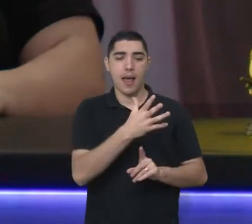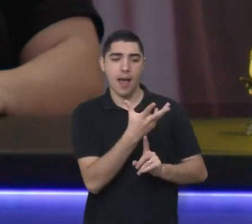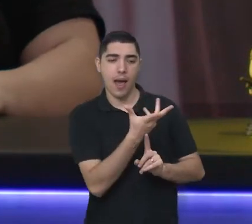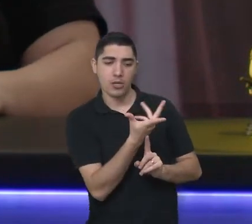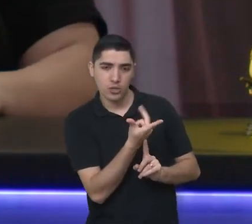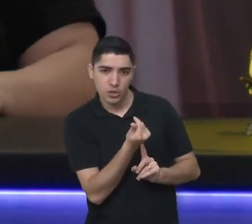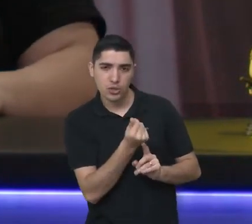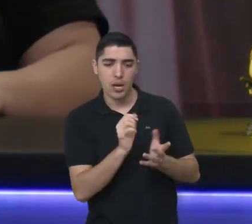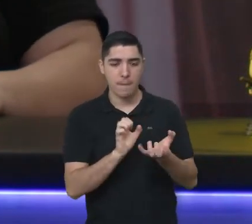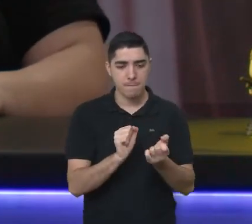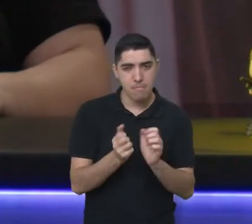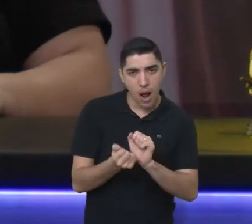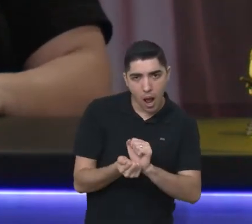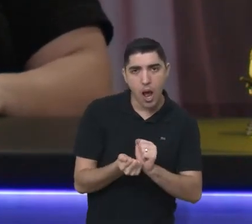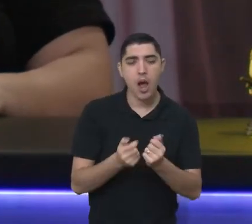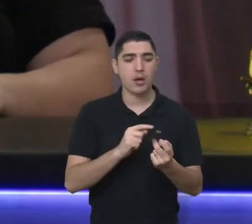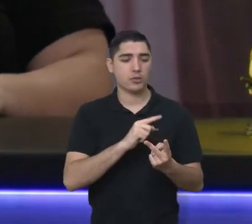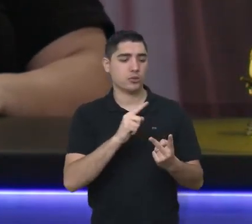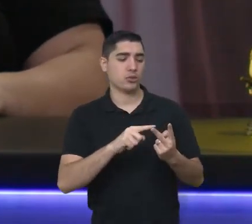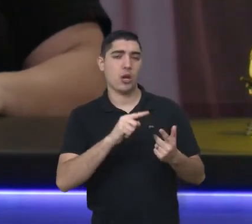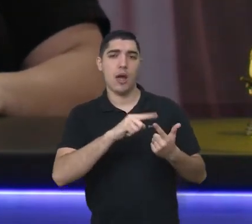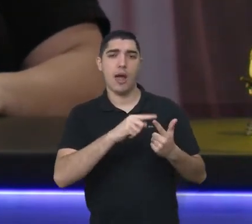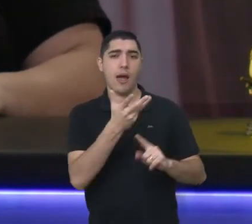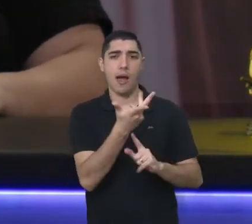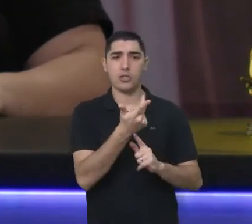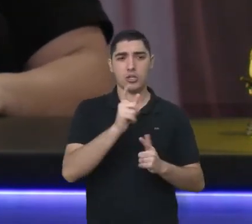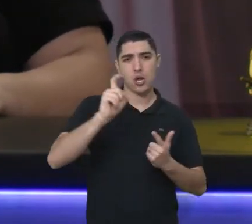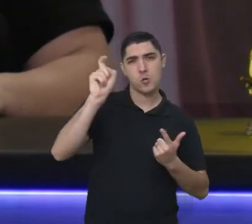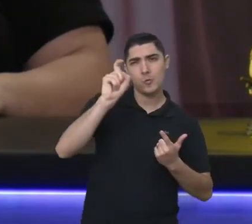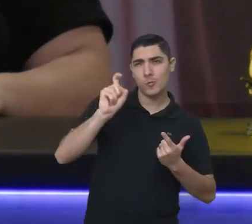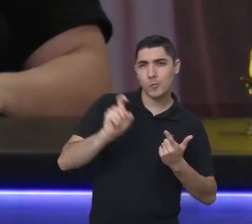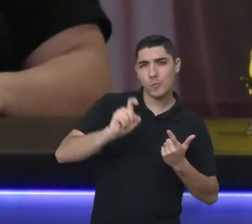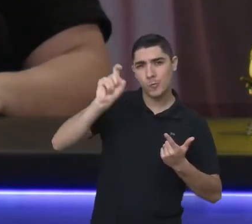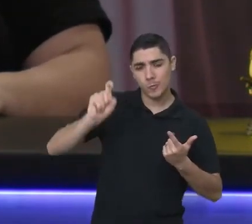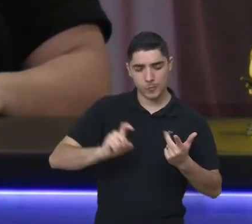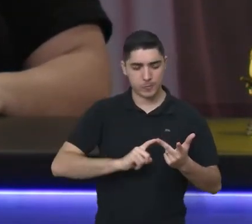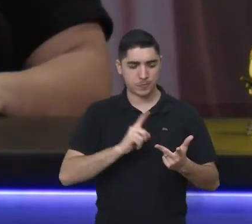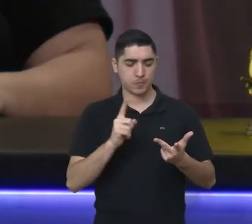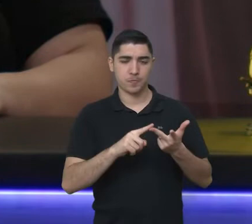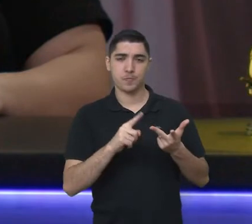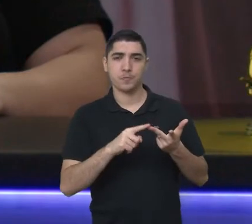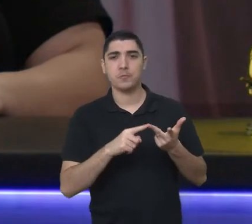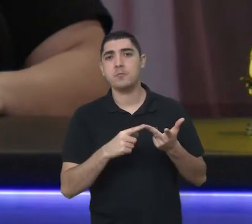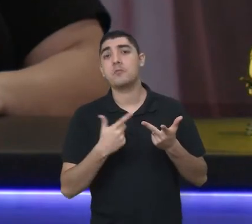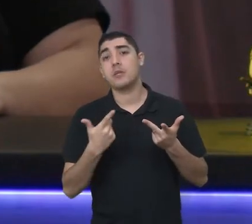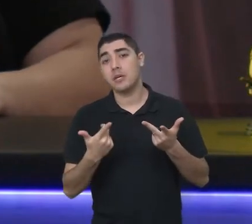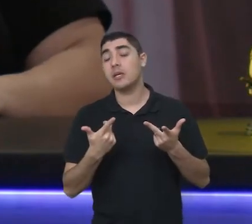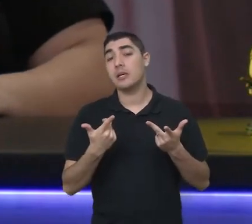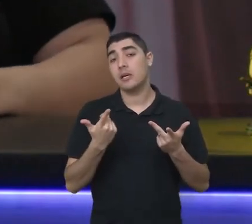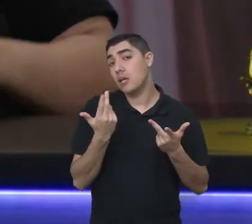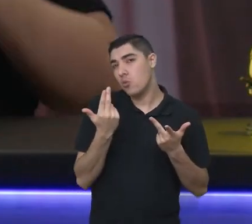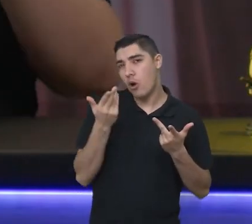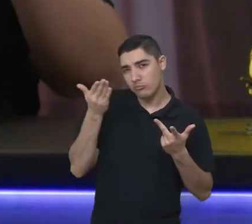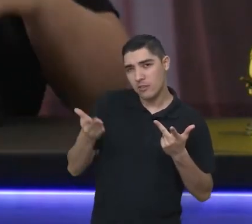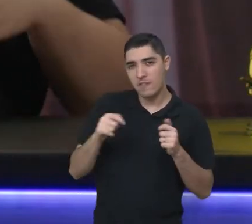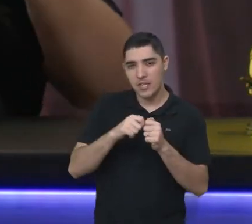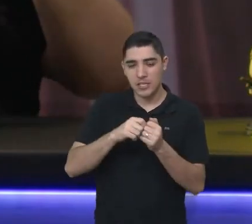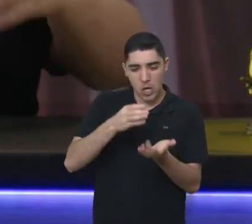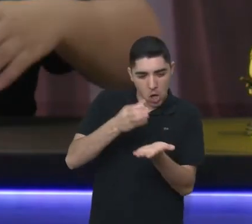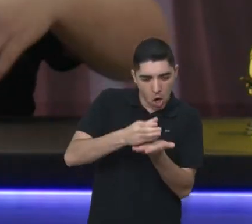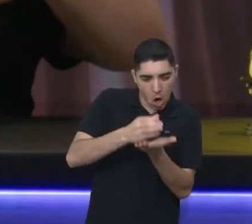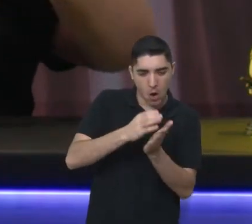nessa área de artista plástico, grafiteiro, que mais? Até mesmo no seu segmento de